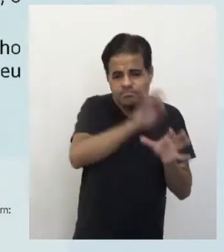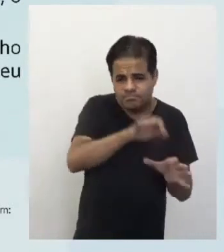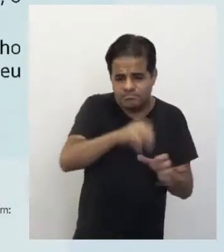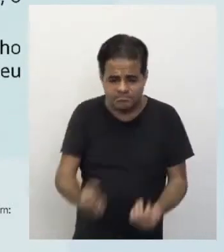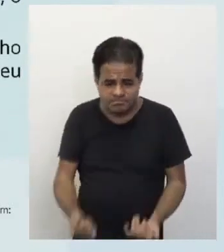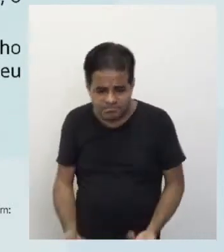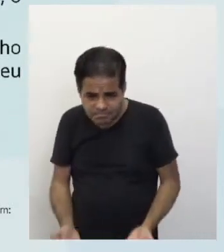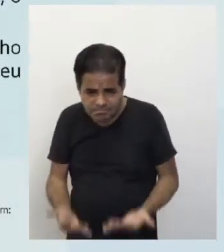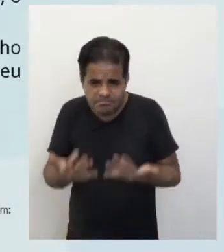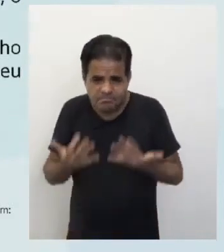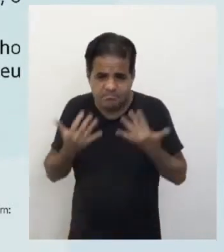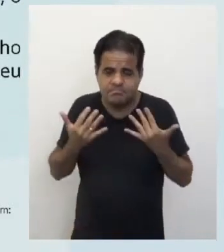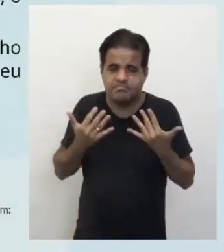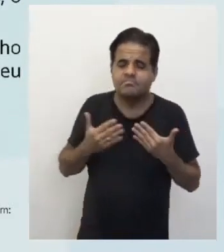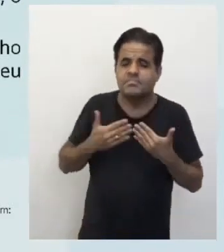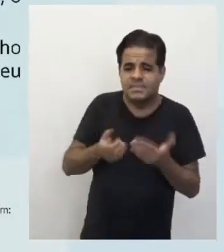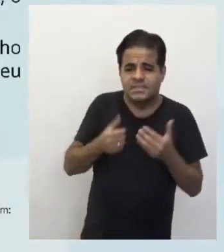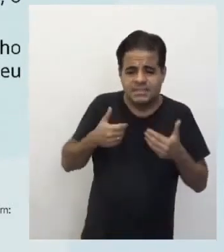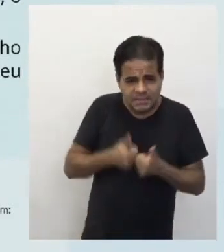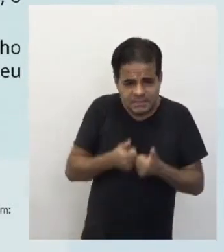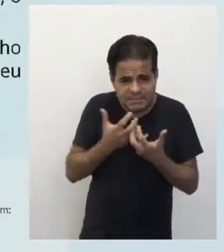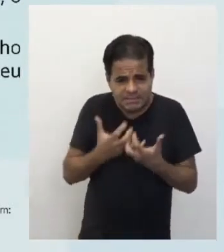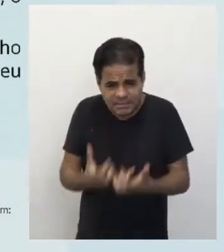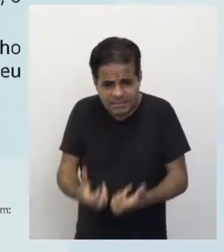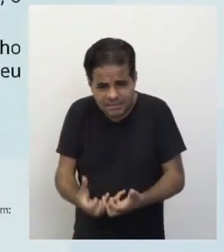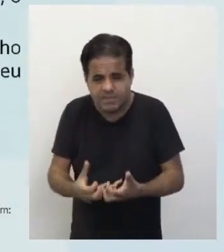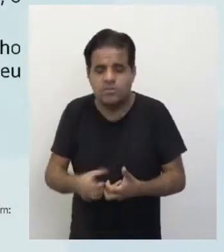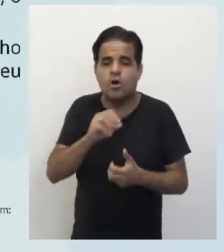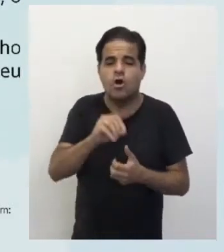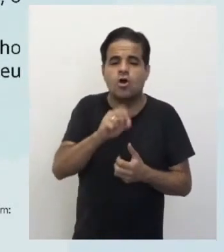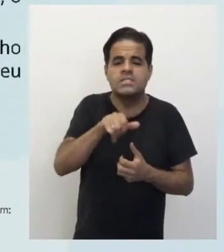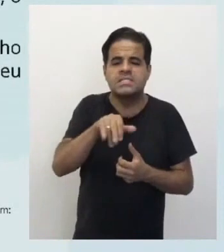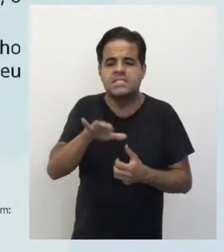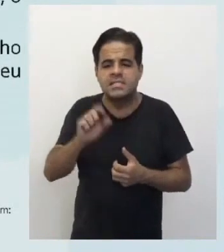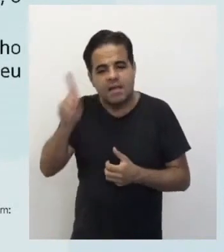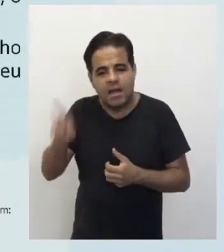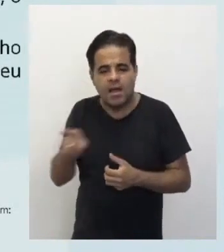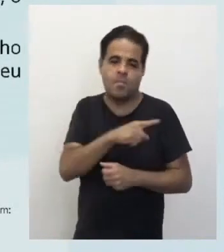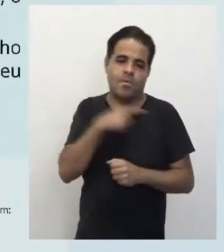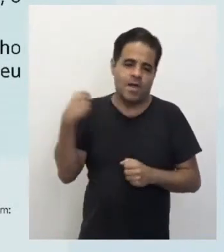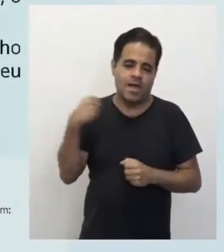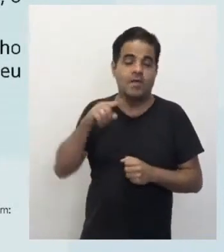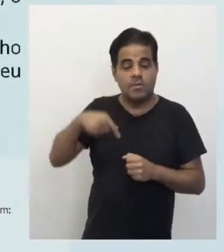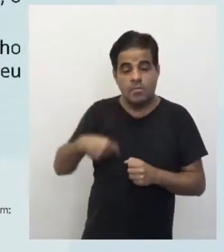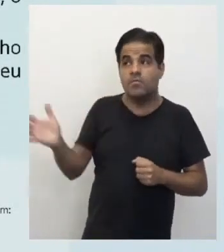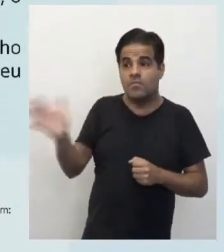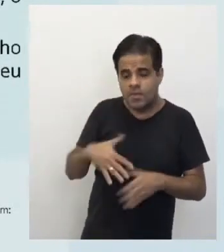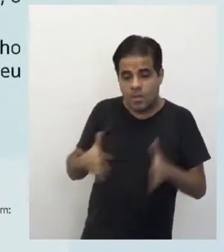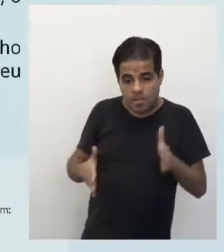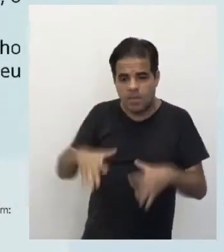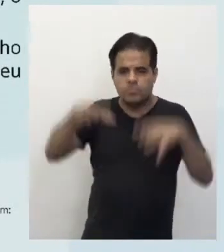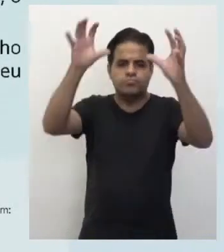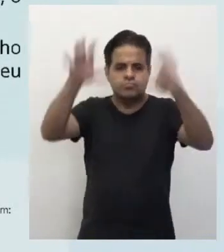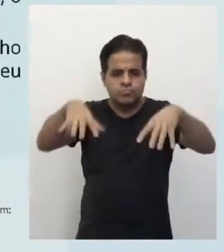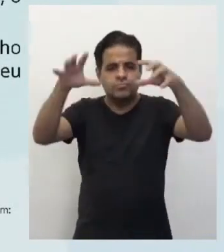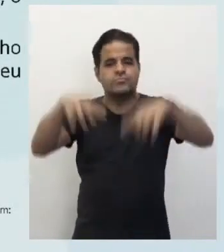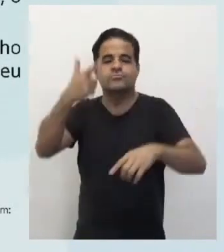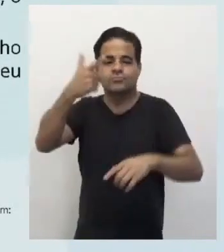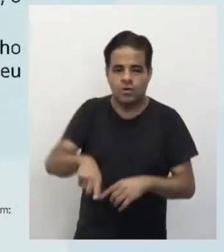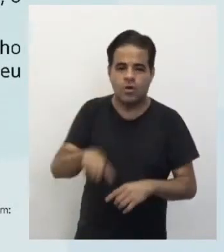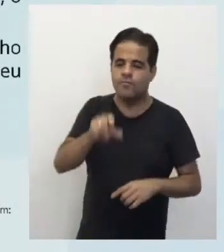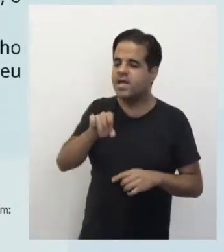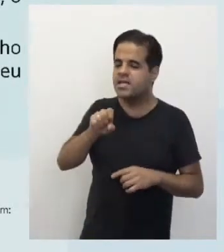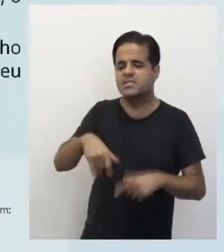terra estava ali infértil, esgotada, é Osíris morrendo. Logo vem o período das chuvas, é Ísis chorando pela morte